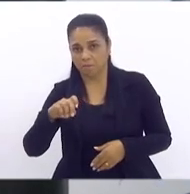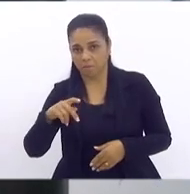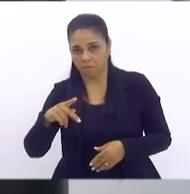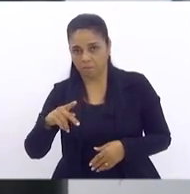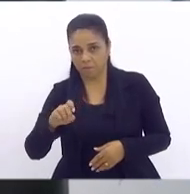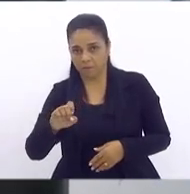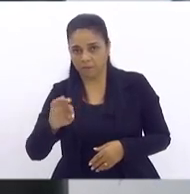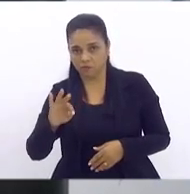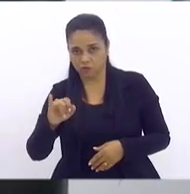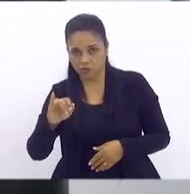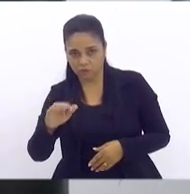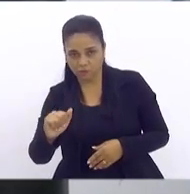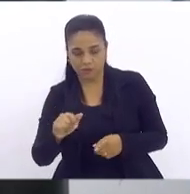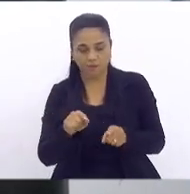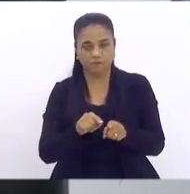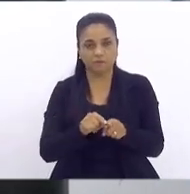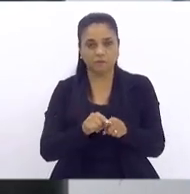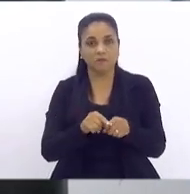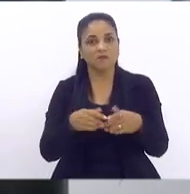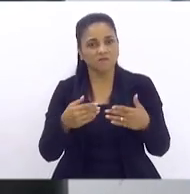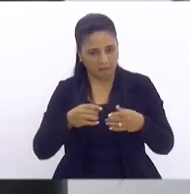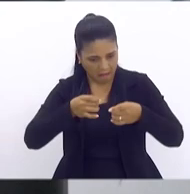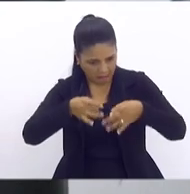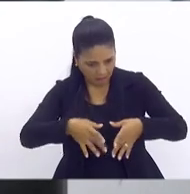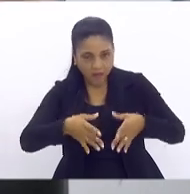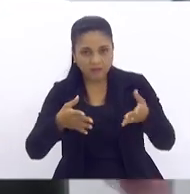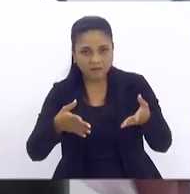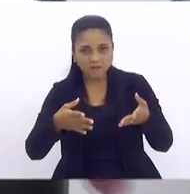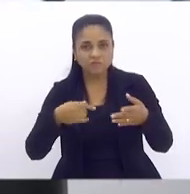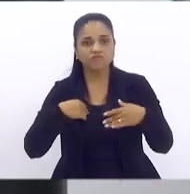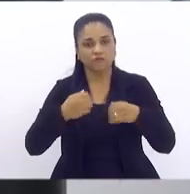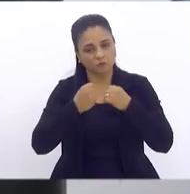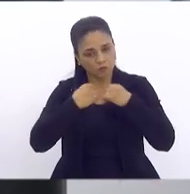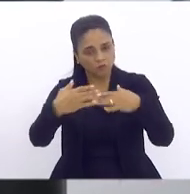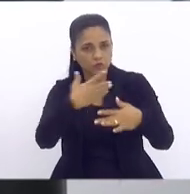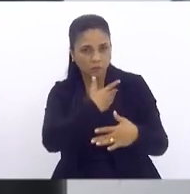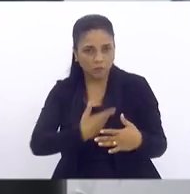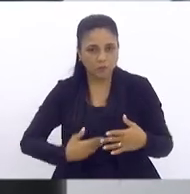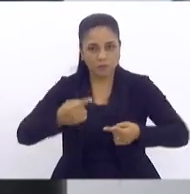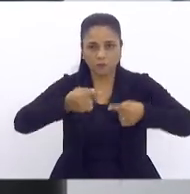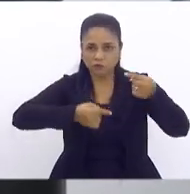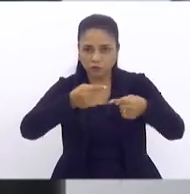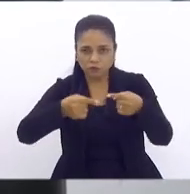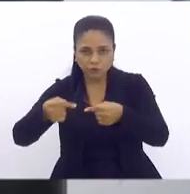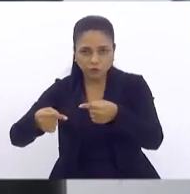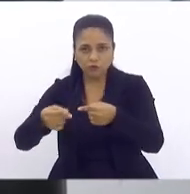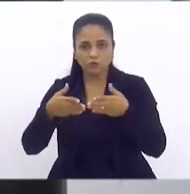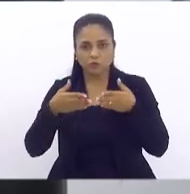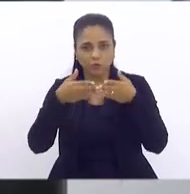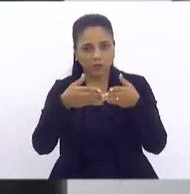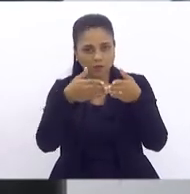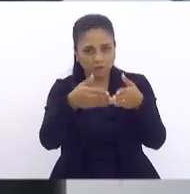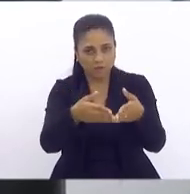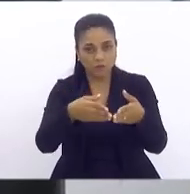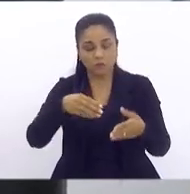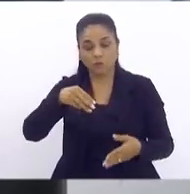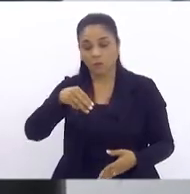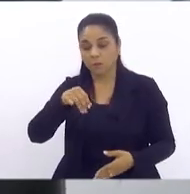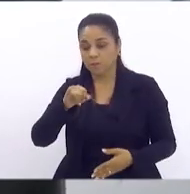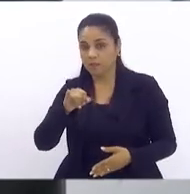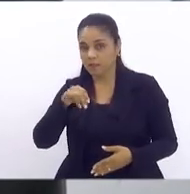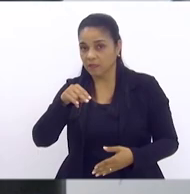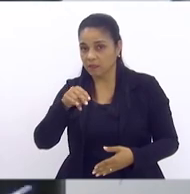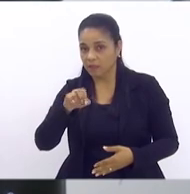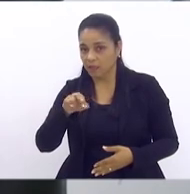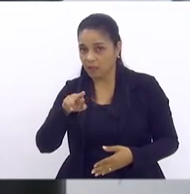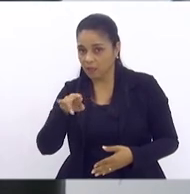Assembleia Legislativa, através da Comissão de Saneamento Ambiental, fizemos audiência pública para tratar dessa questão desse navio que transportava o minério. E eu me recordo,